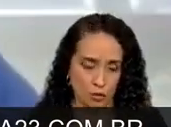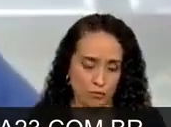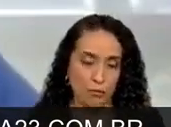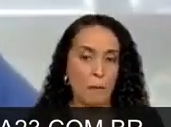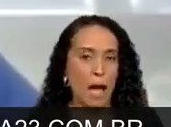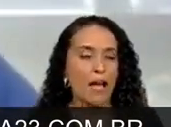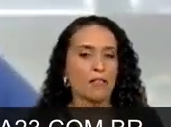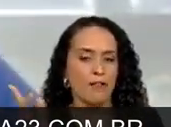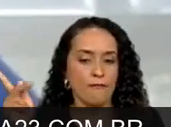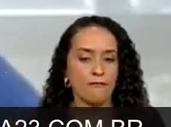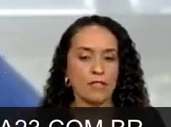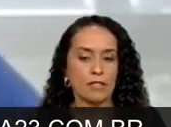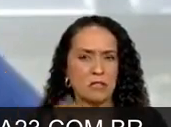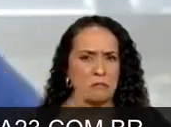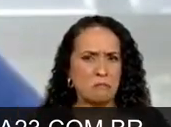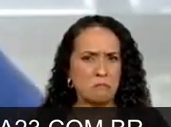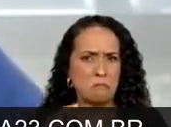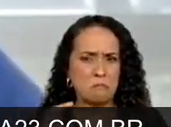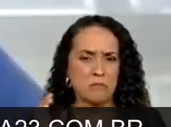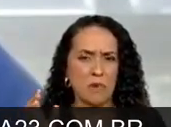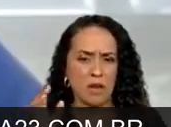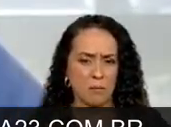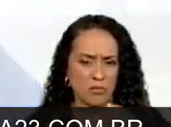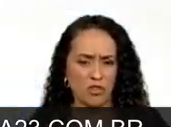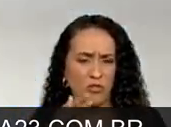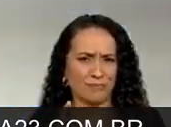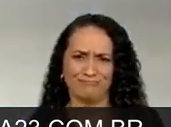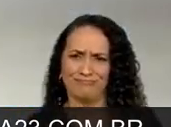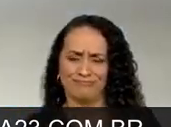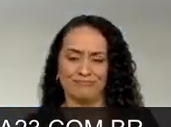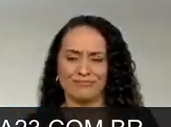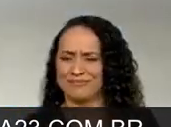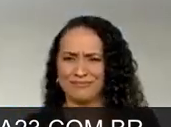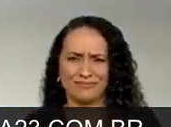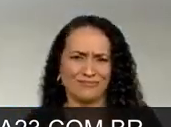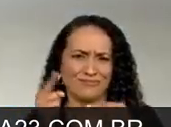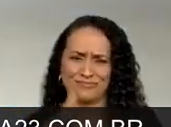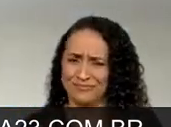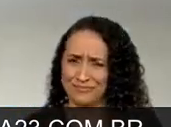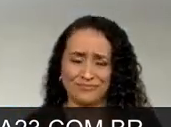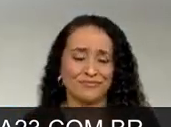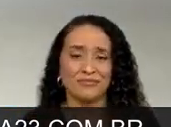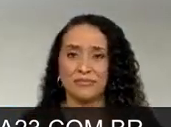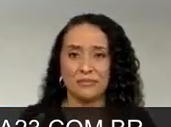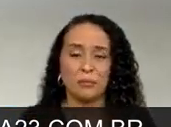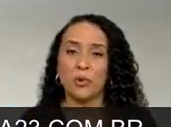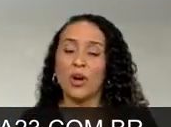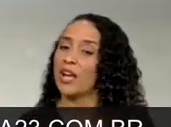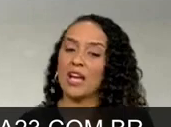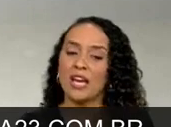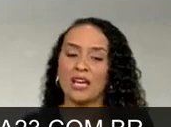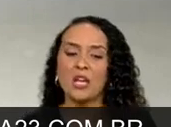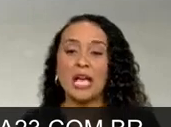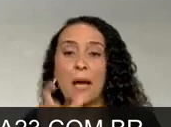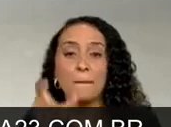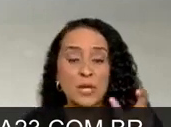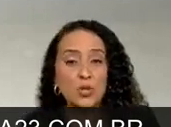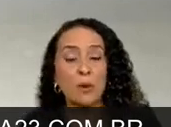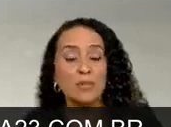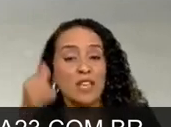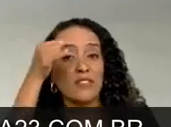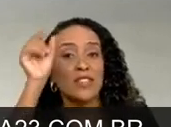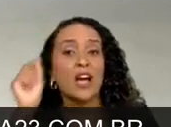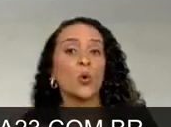verdadeiros especialistas garantem que não é bem assim. Não faz o menor sentido, porque... o que as pessoas devem